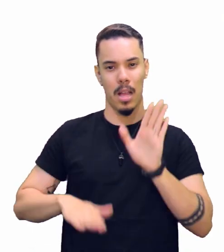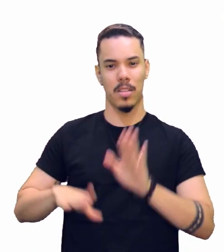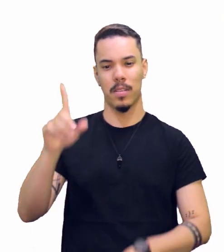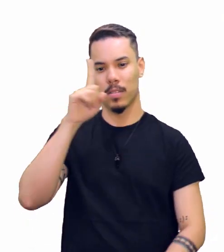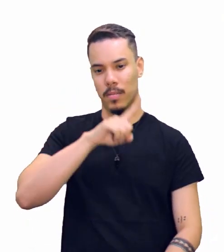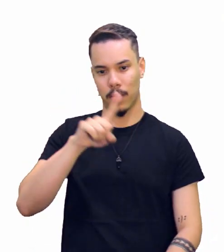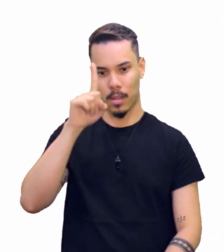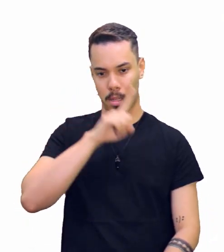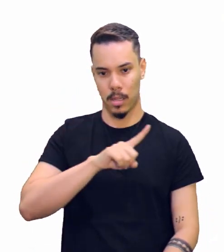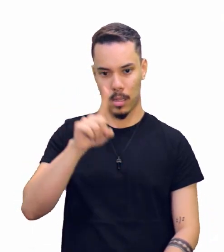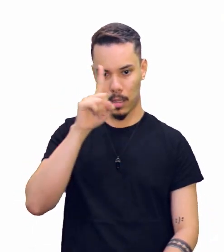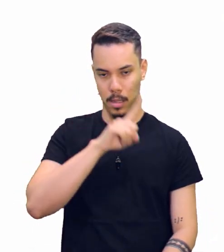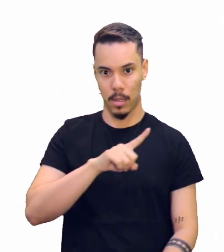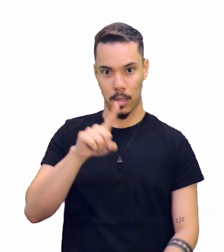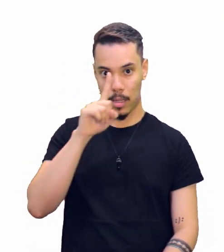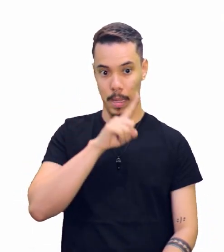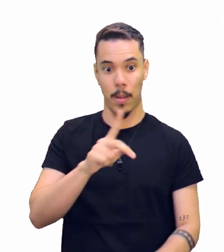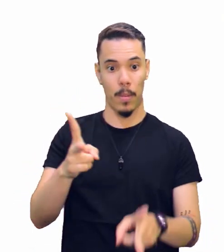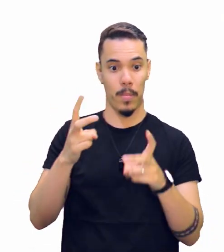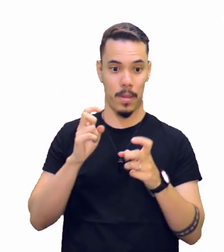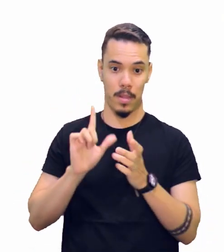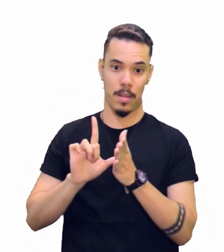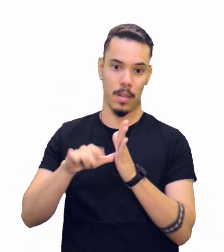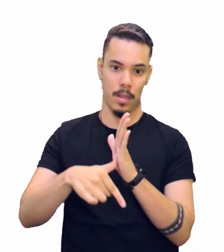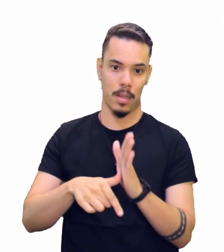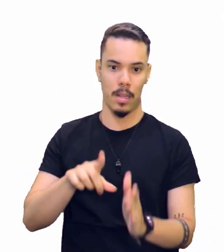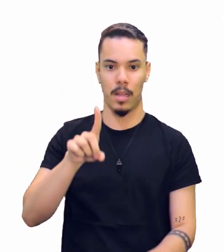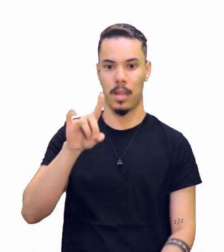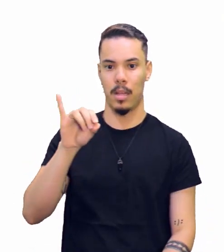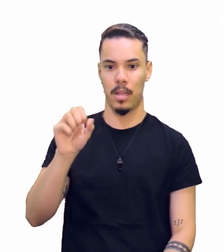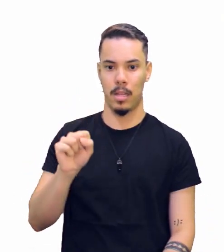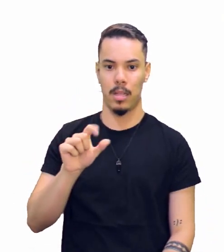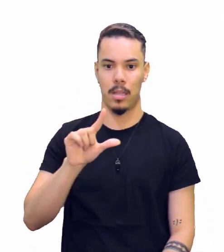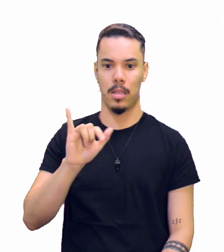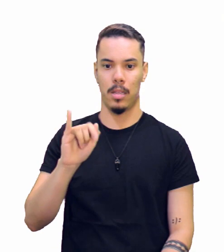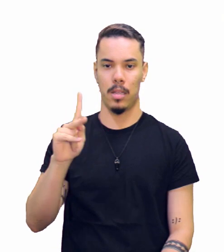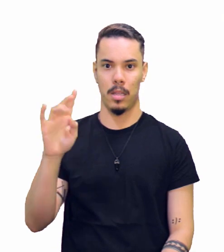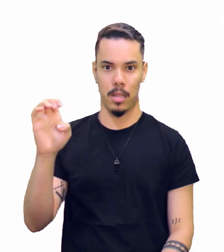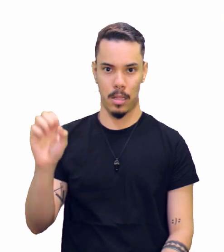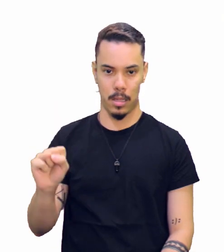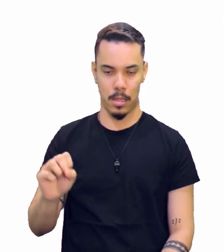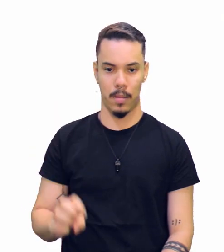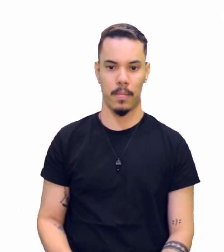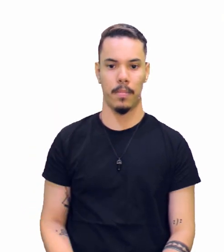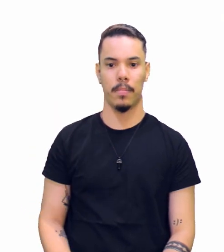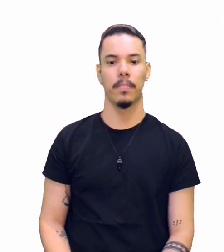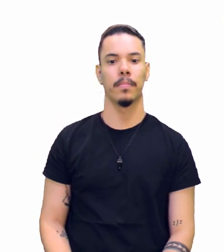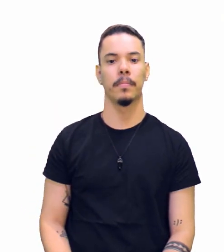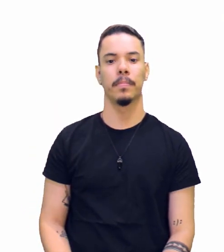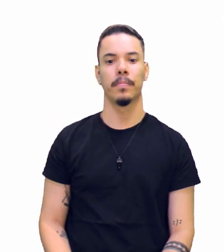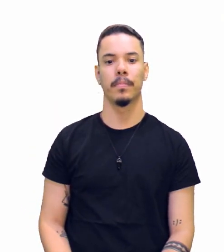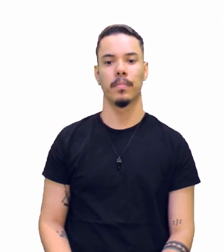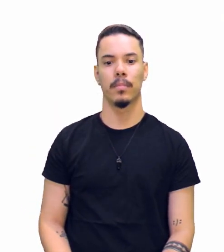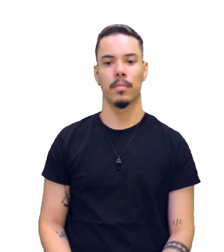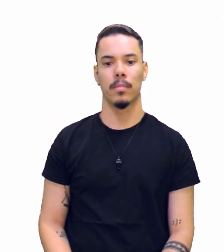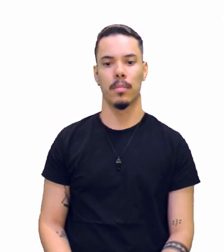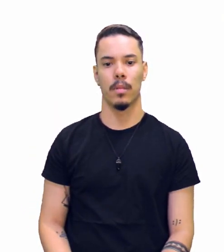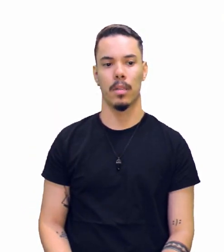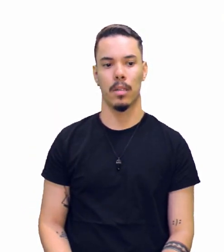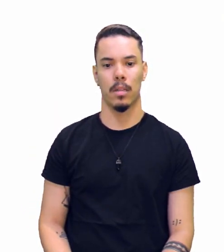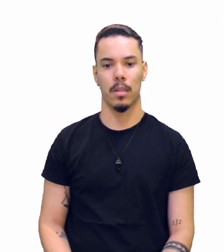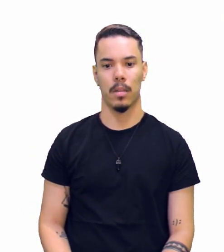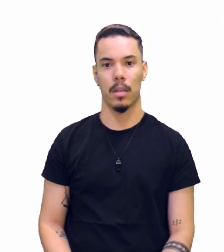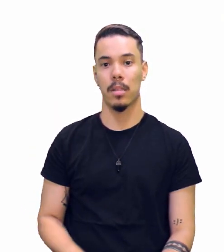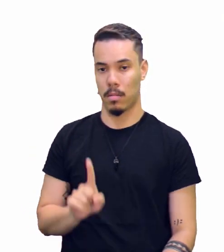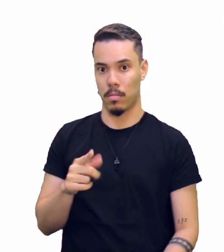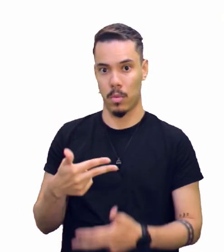digitação aí que eu percebo só depois dislike e no caso dislikes porque a gente tá falando de coisas mais de